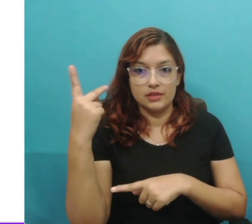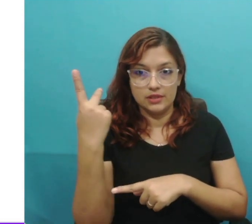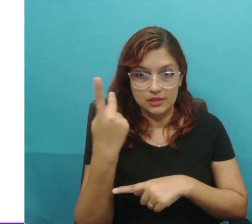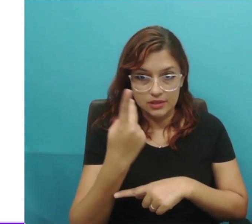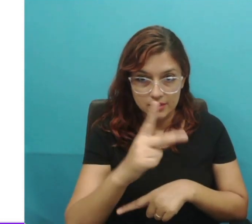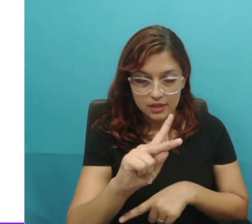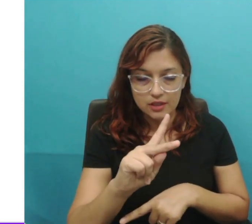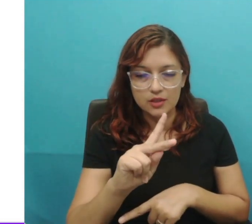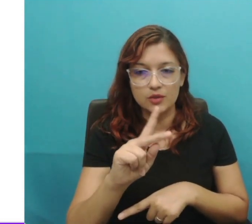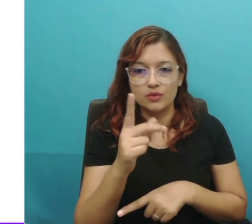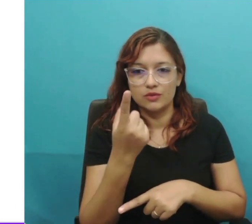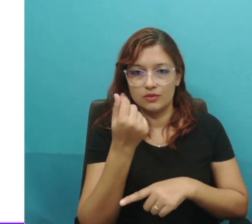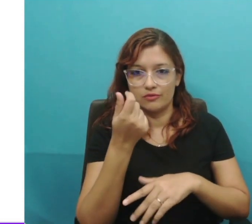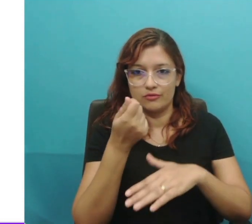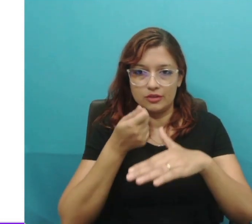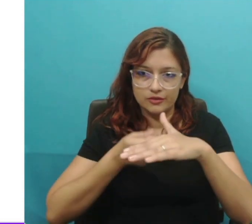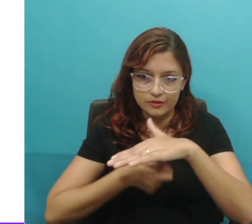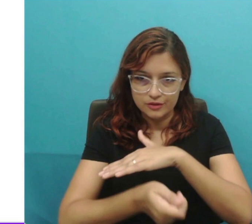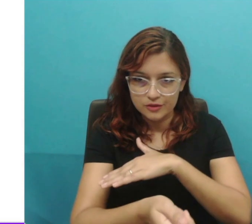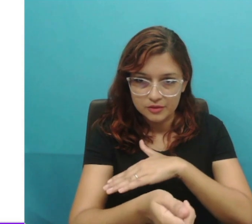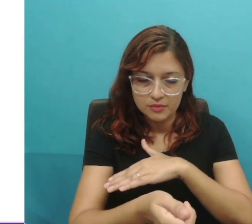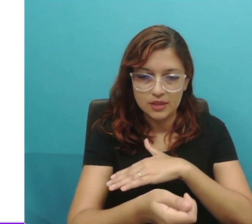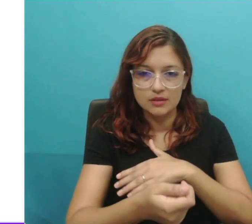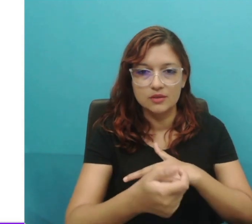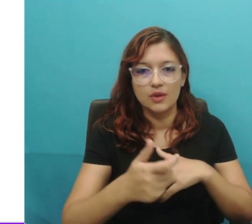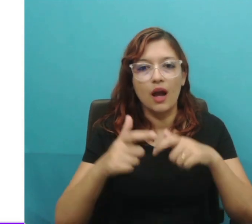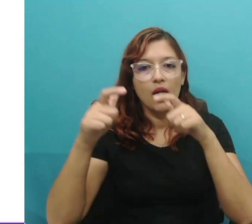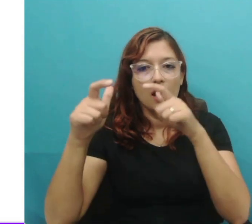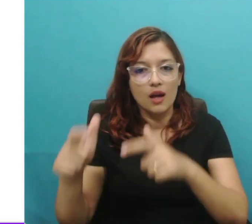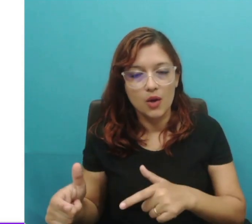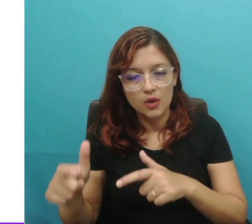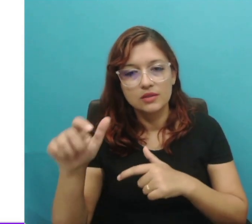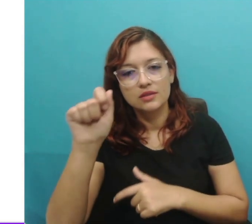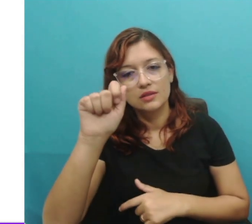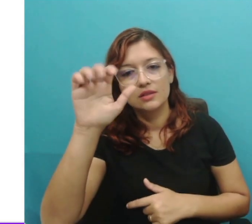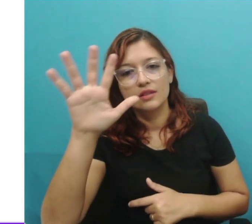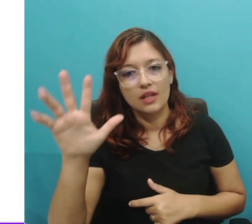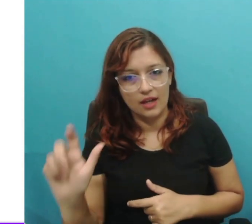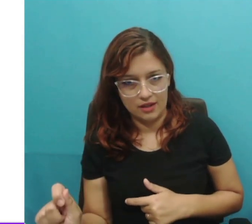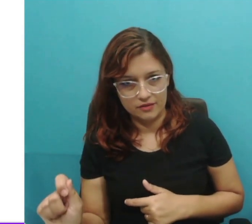mais seus investimentos na África.